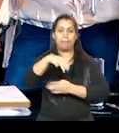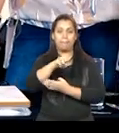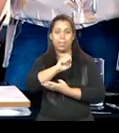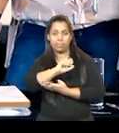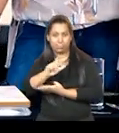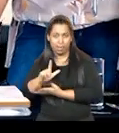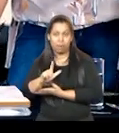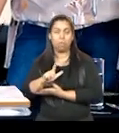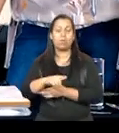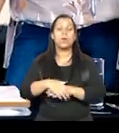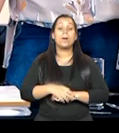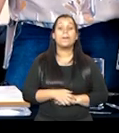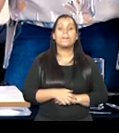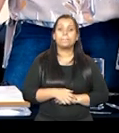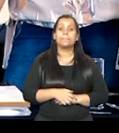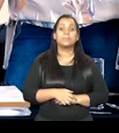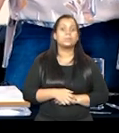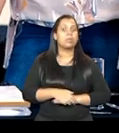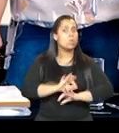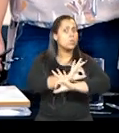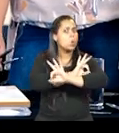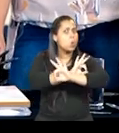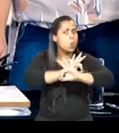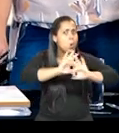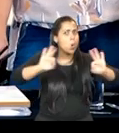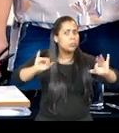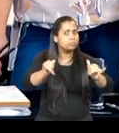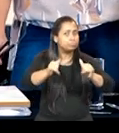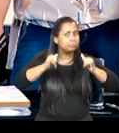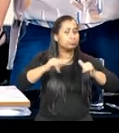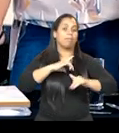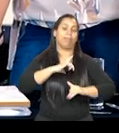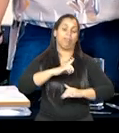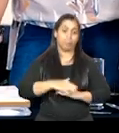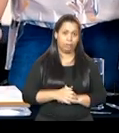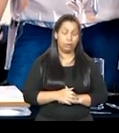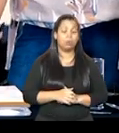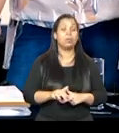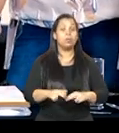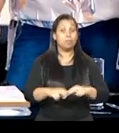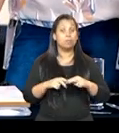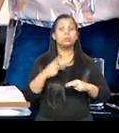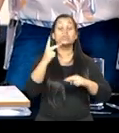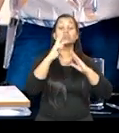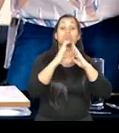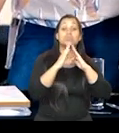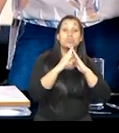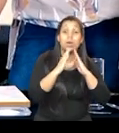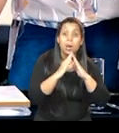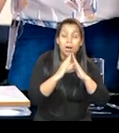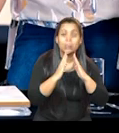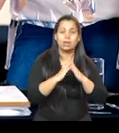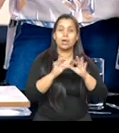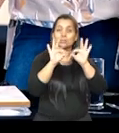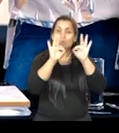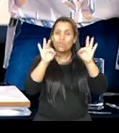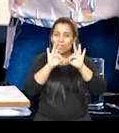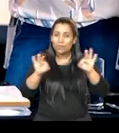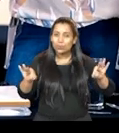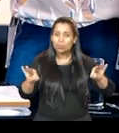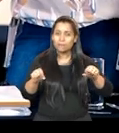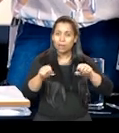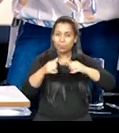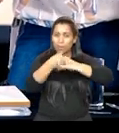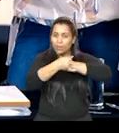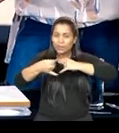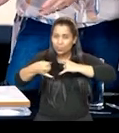metálicos feitos de metal, eles são excelentes condutores elétricos. É por isso que aí na sua casa, os fios são feitos, a